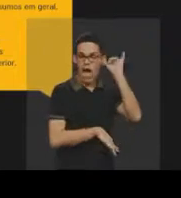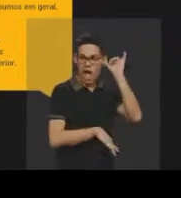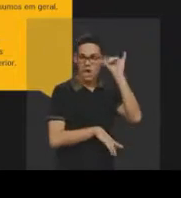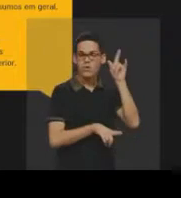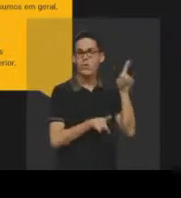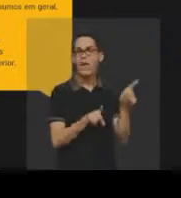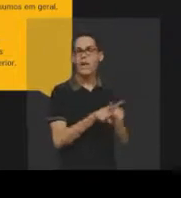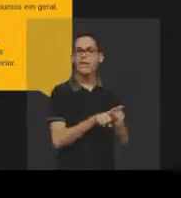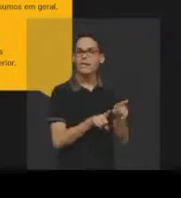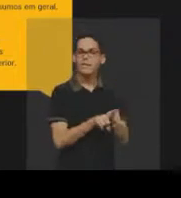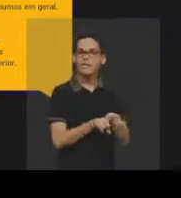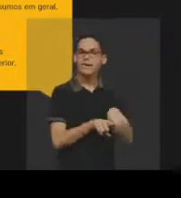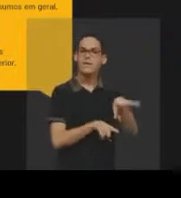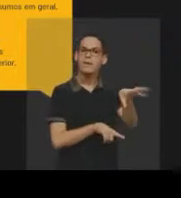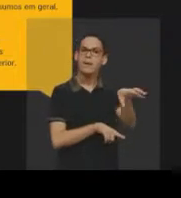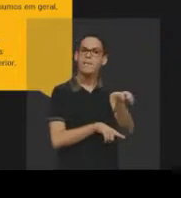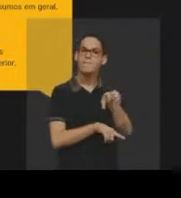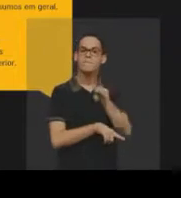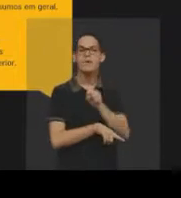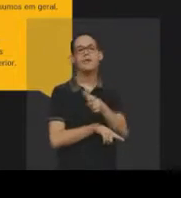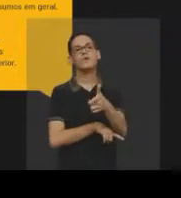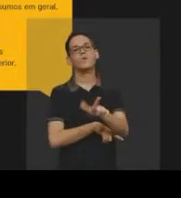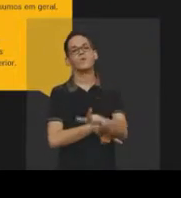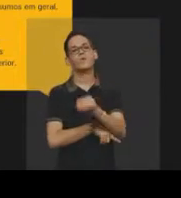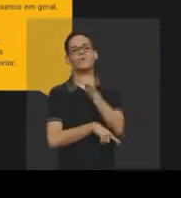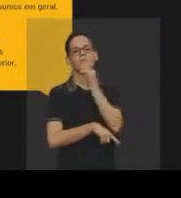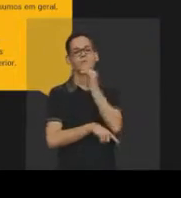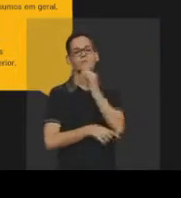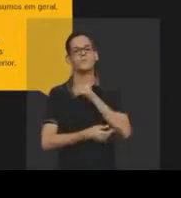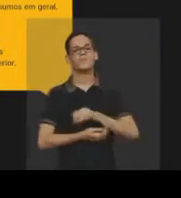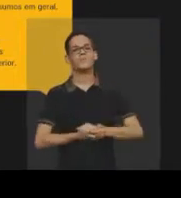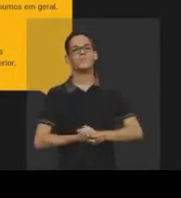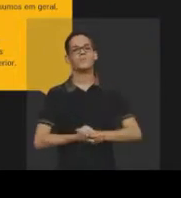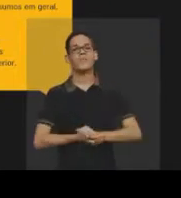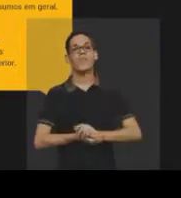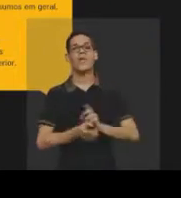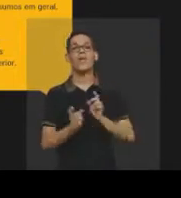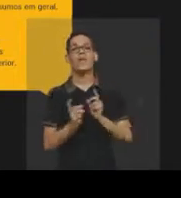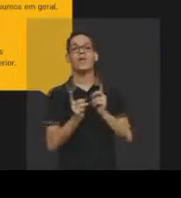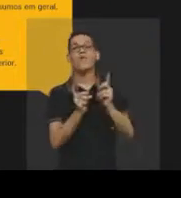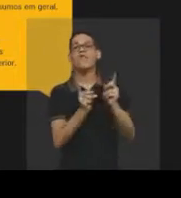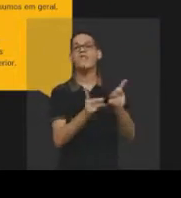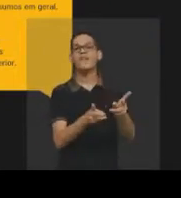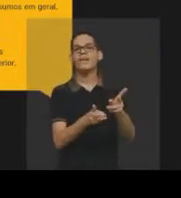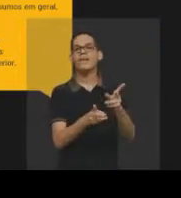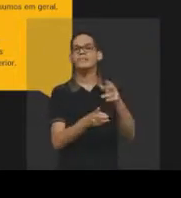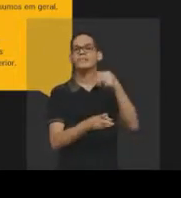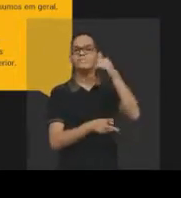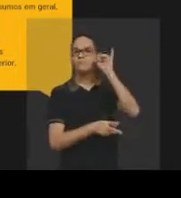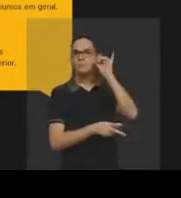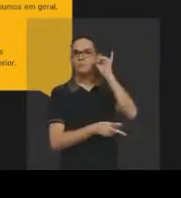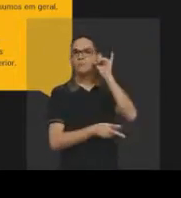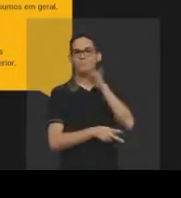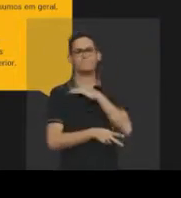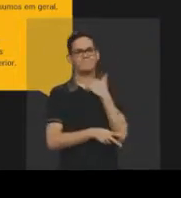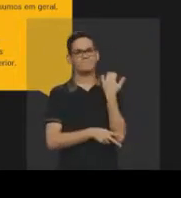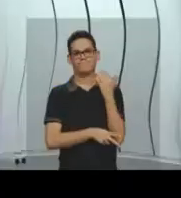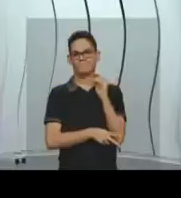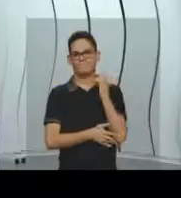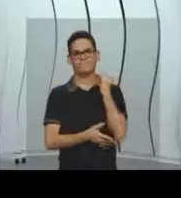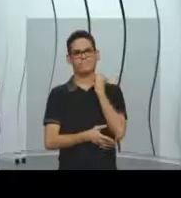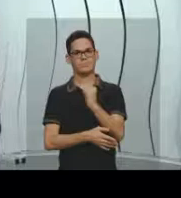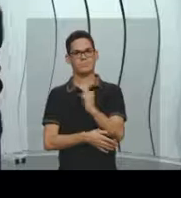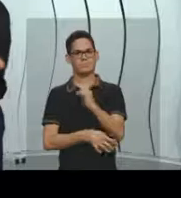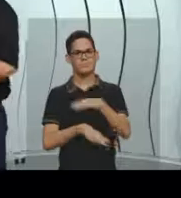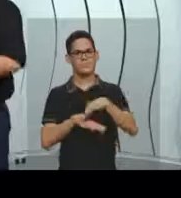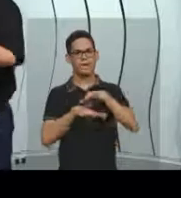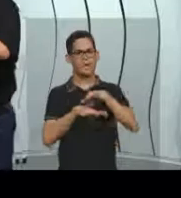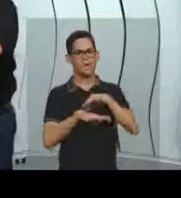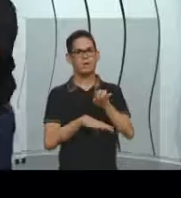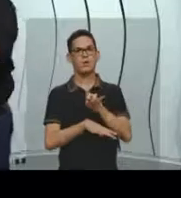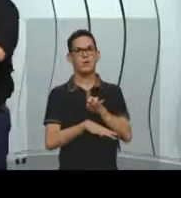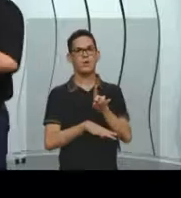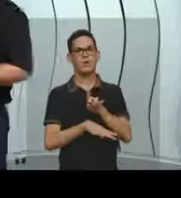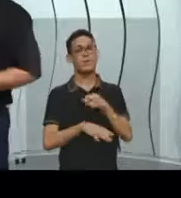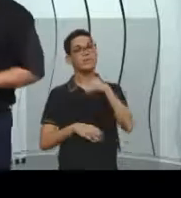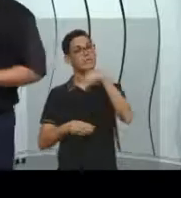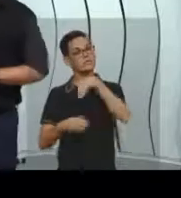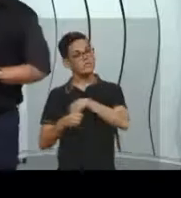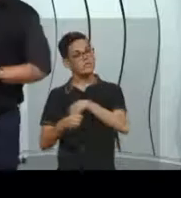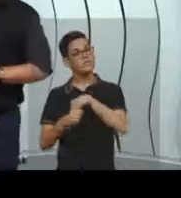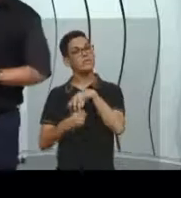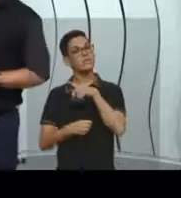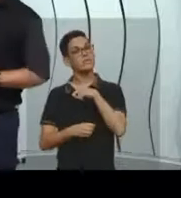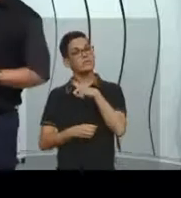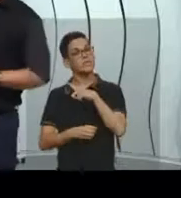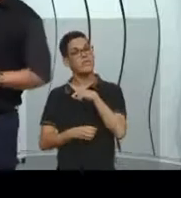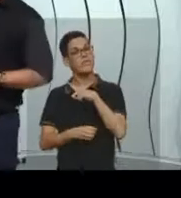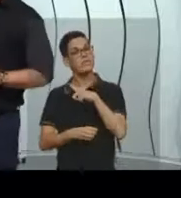beneficia esses subprodutos. Então, o produtor ele não vai vender o gado para um frigorífico. Dentro da sua unidade, ele tem o